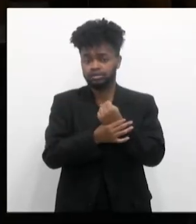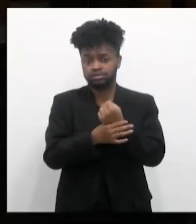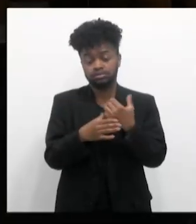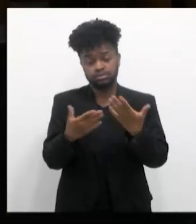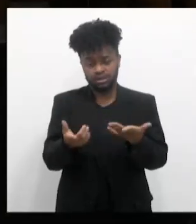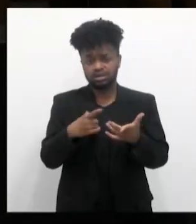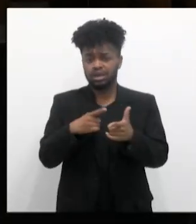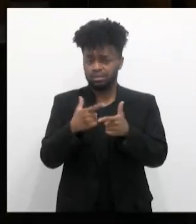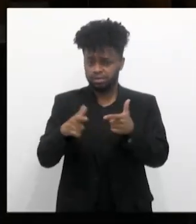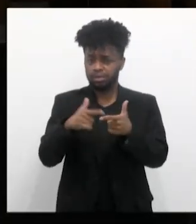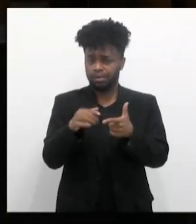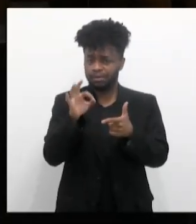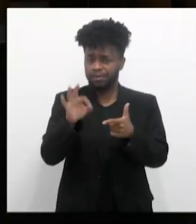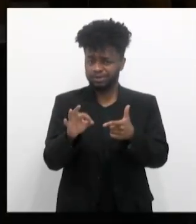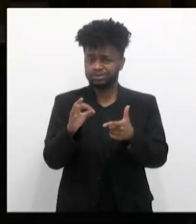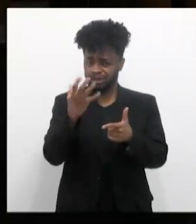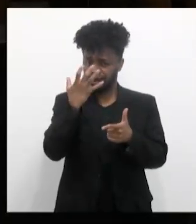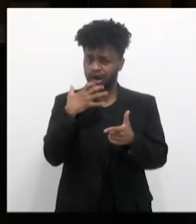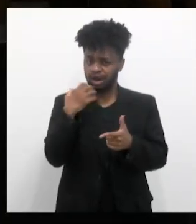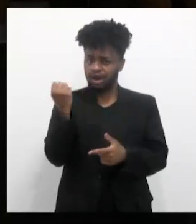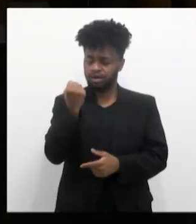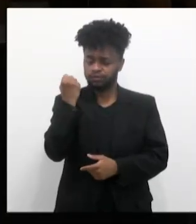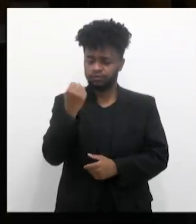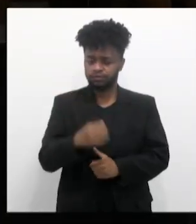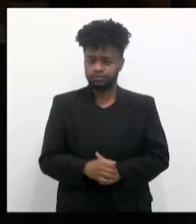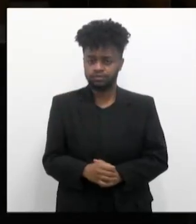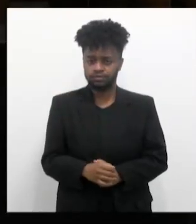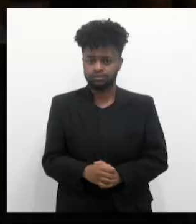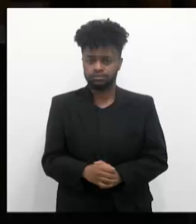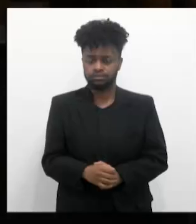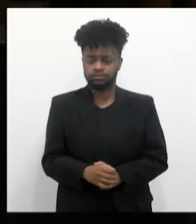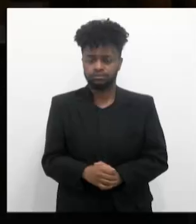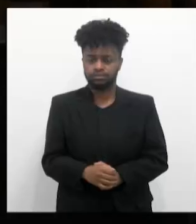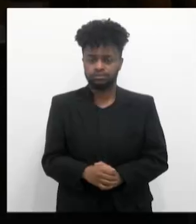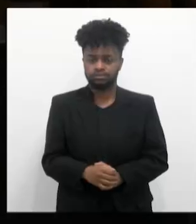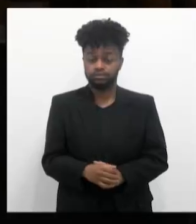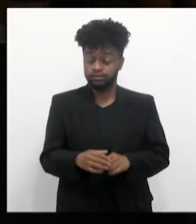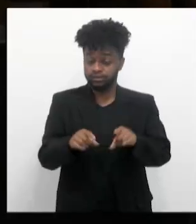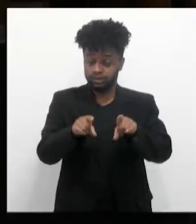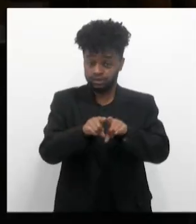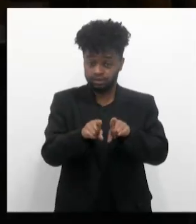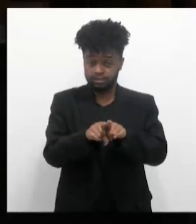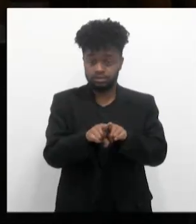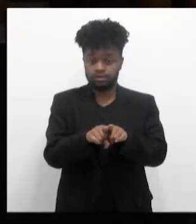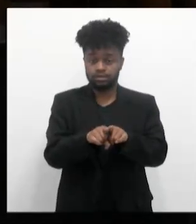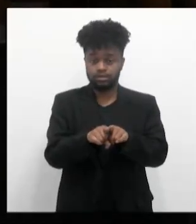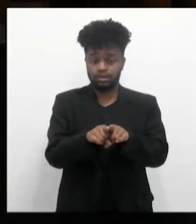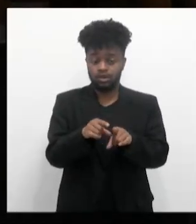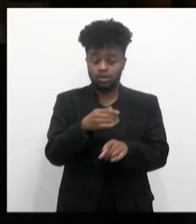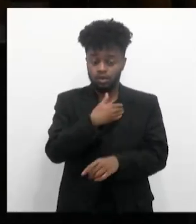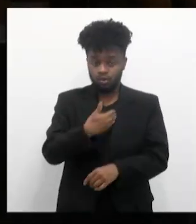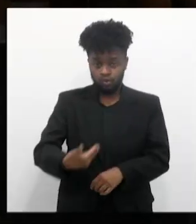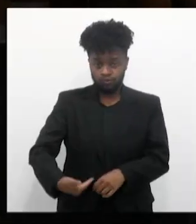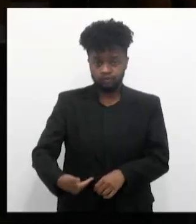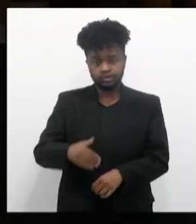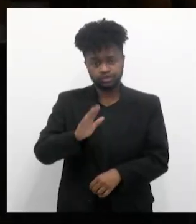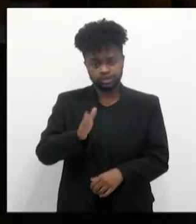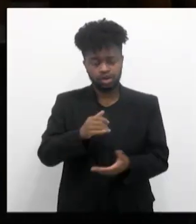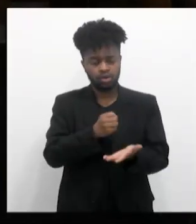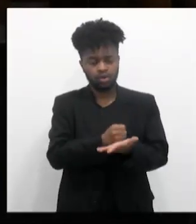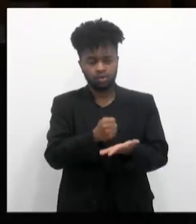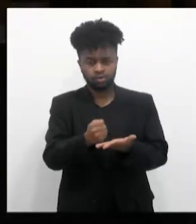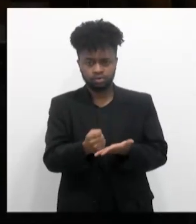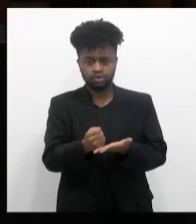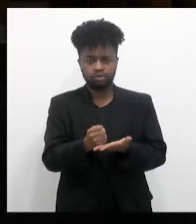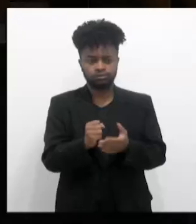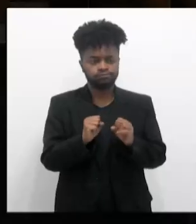um problema sério nessa área. Além do mais, o governo contratou, empenhou